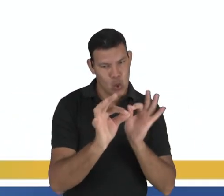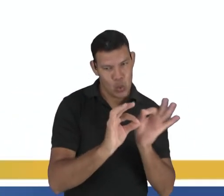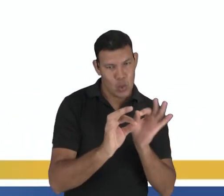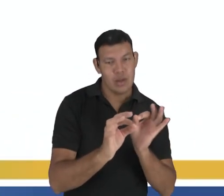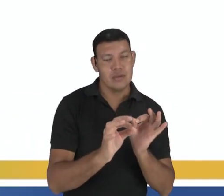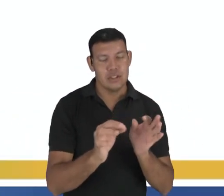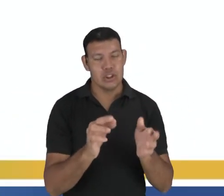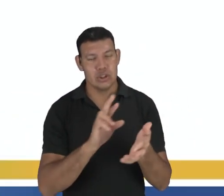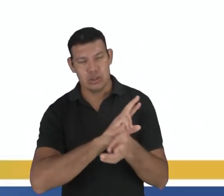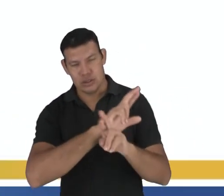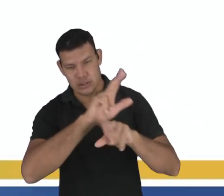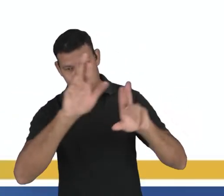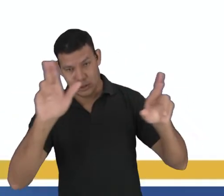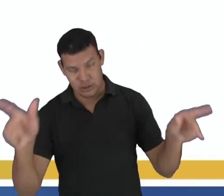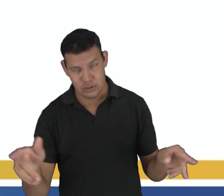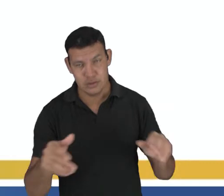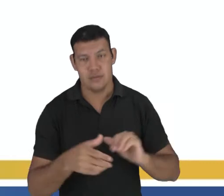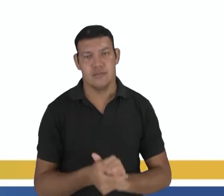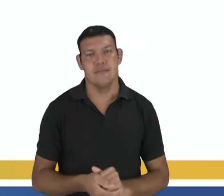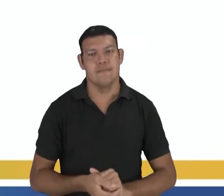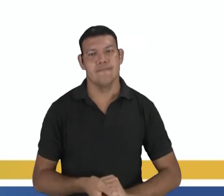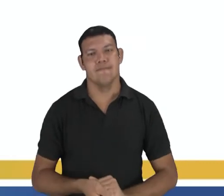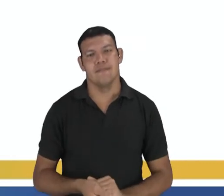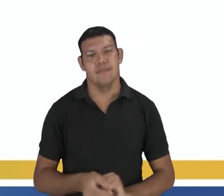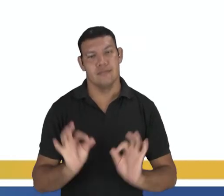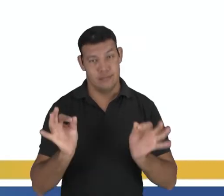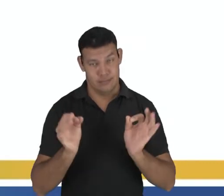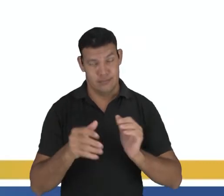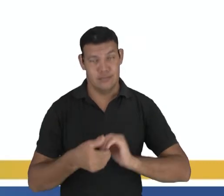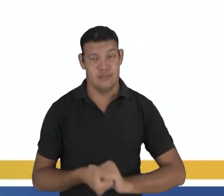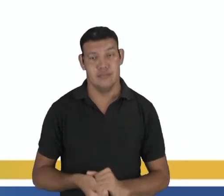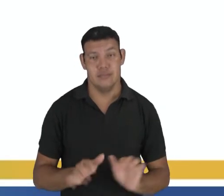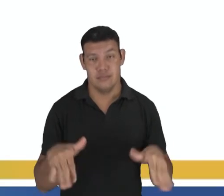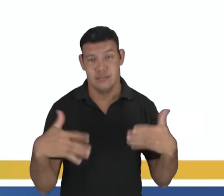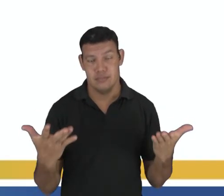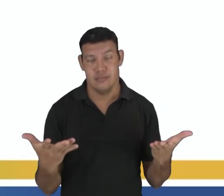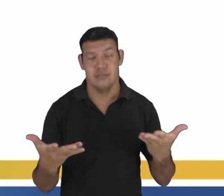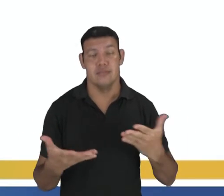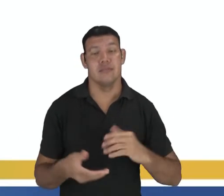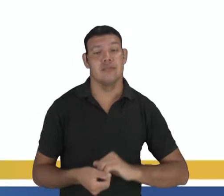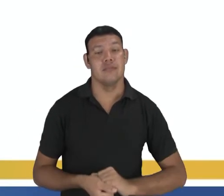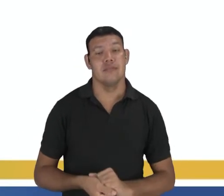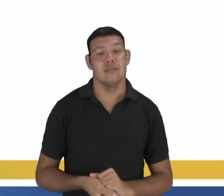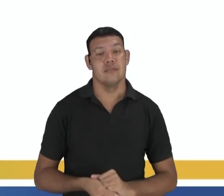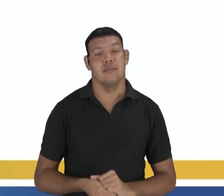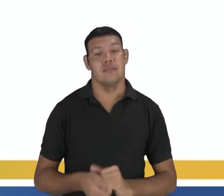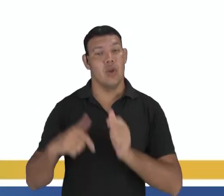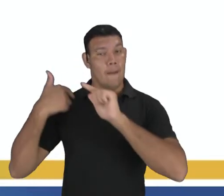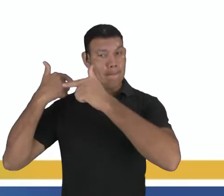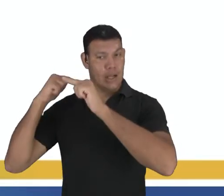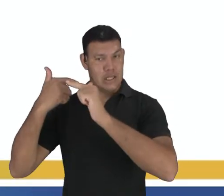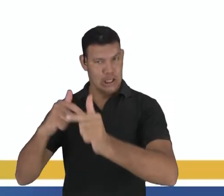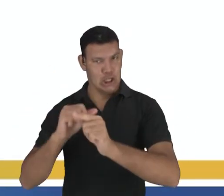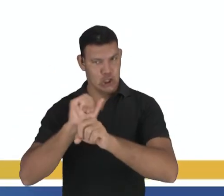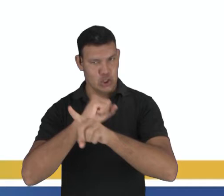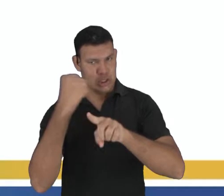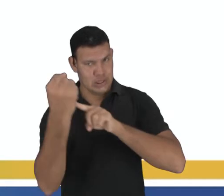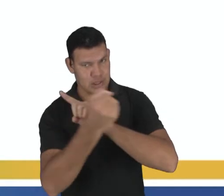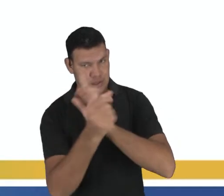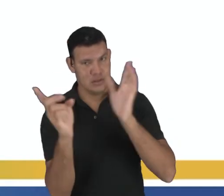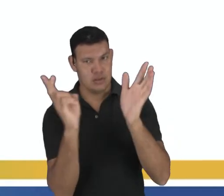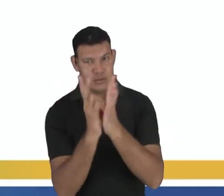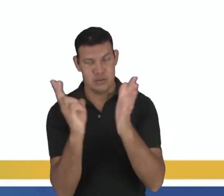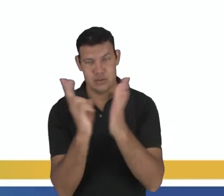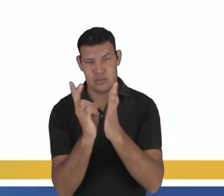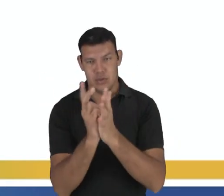forma de vida, uma forma de cultivo diferente de outros, certo? Continuando. Tradicionalmente, as sociedades